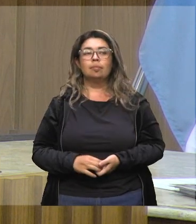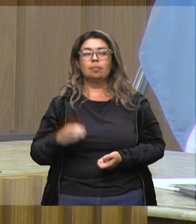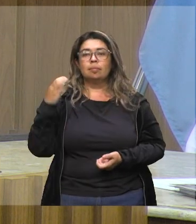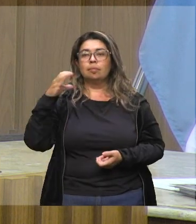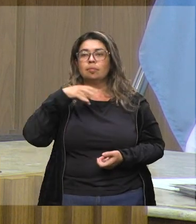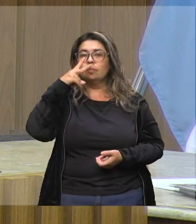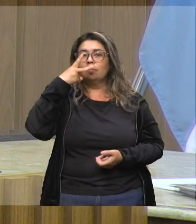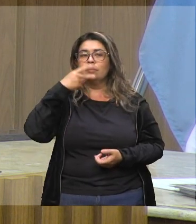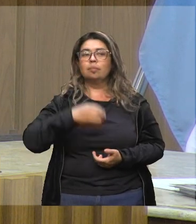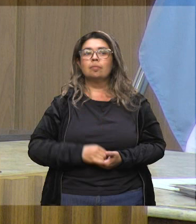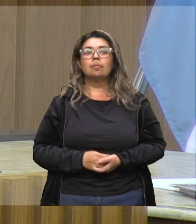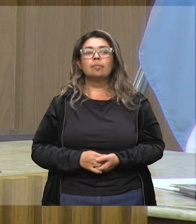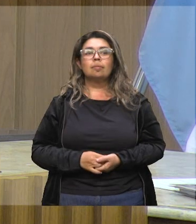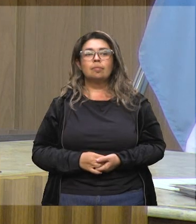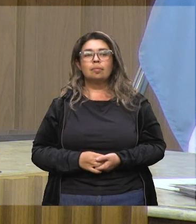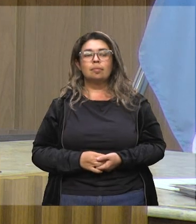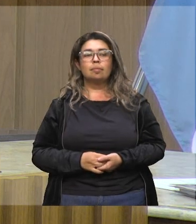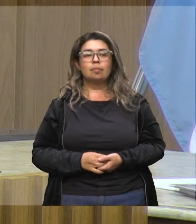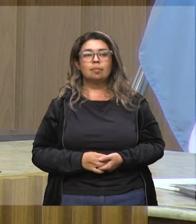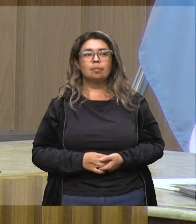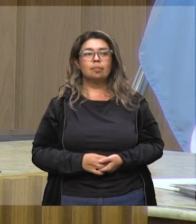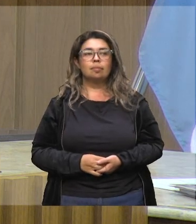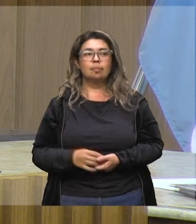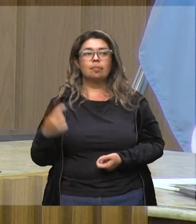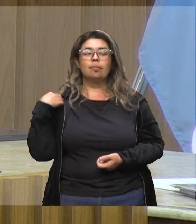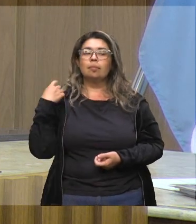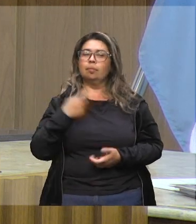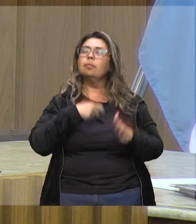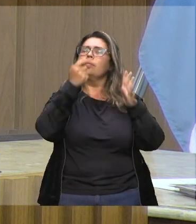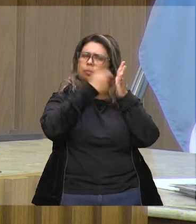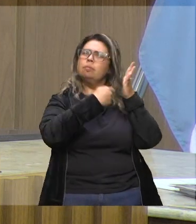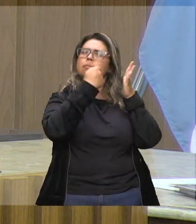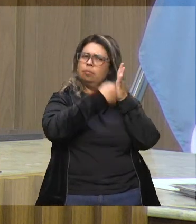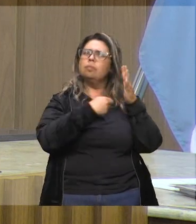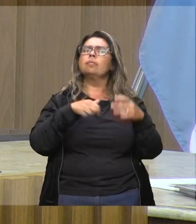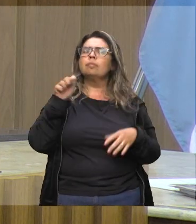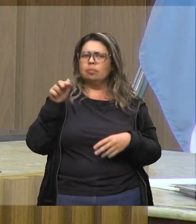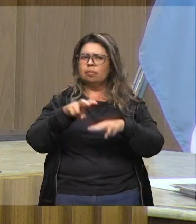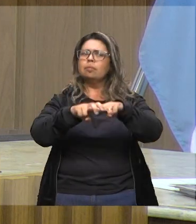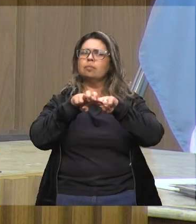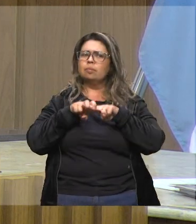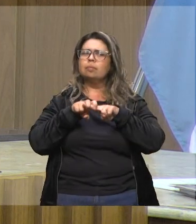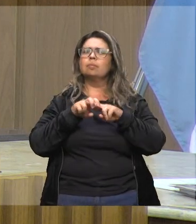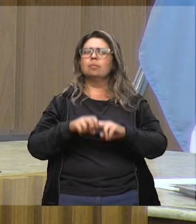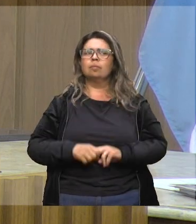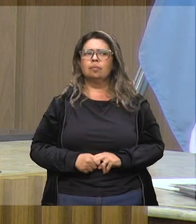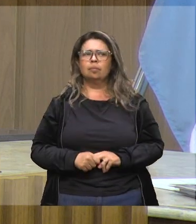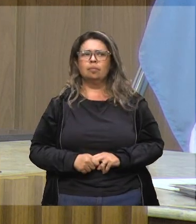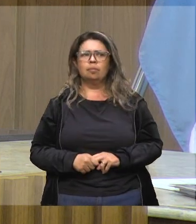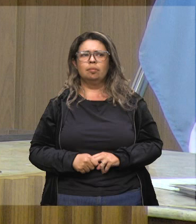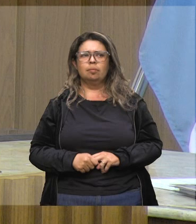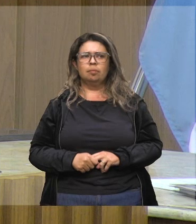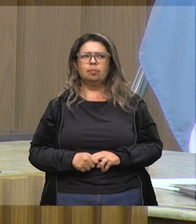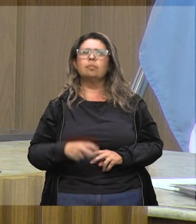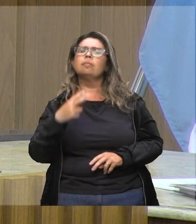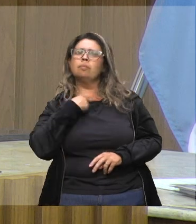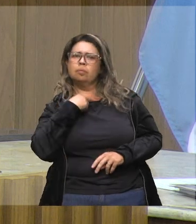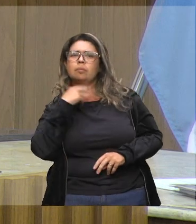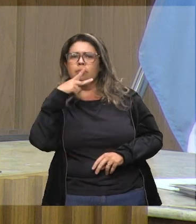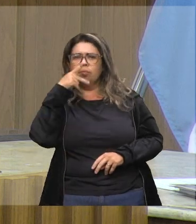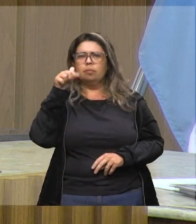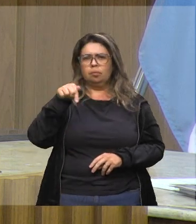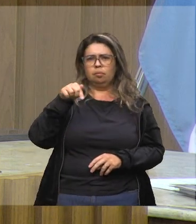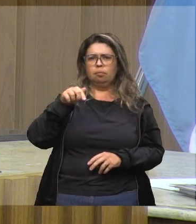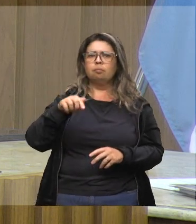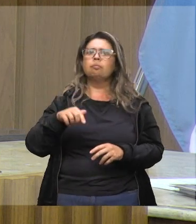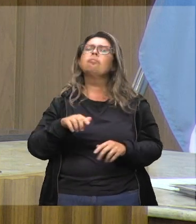seguinte, que a gente vai brigar por isso, Magal. Você pode ter certeza. Talvez você não tenha a oportunidade de falar hoje, talvez semana que vem,